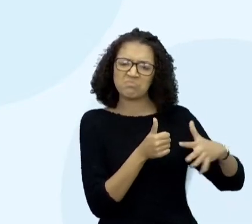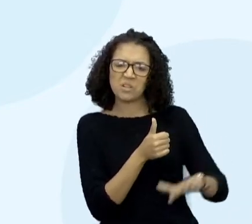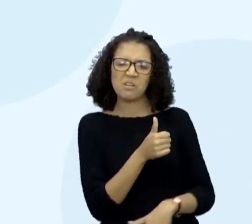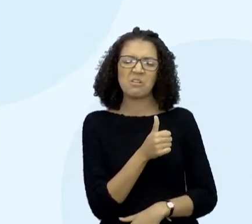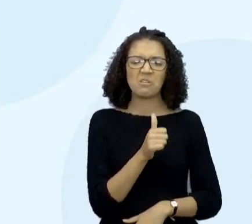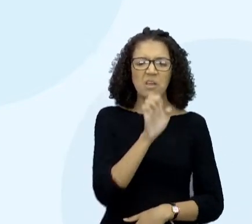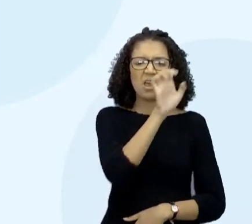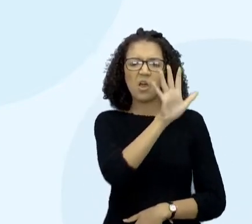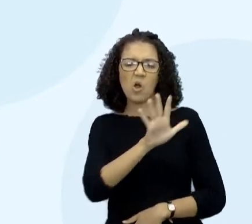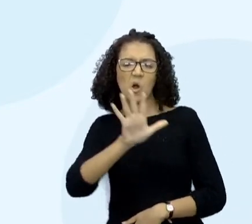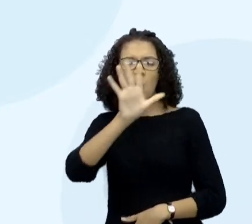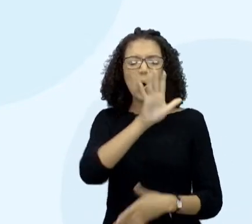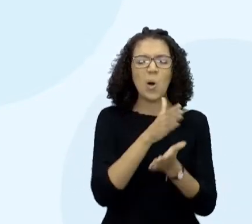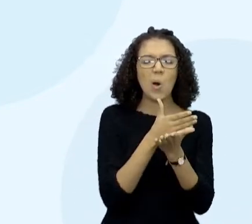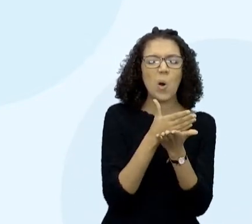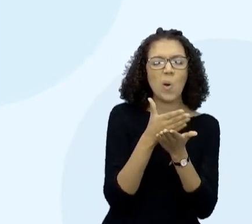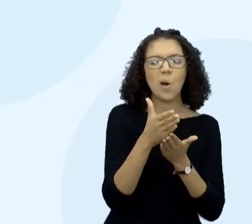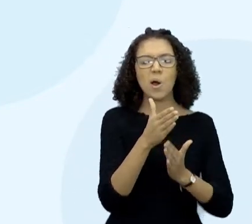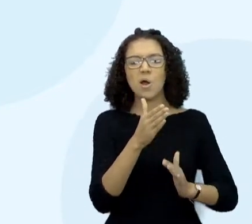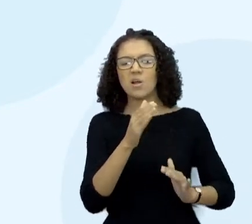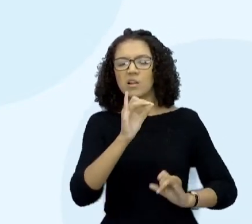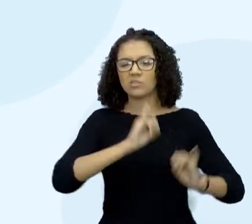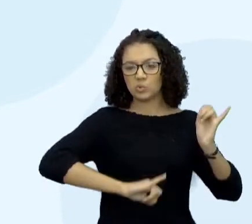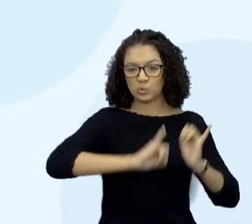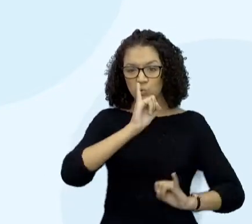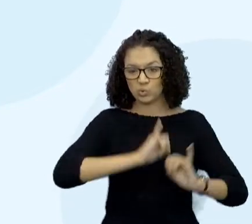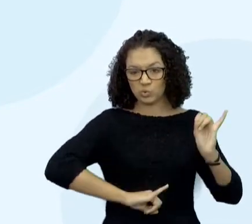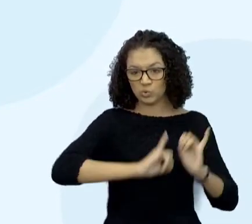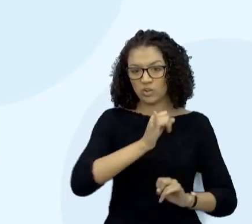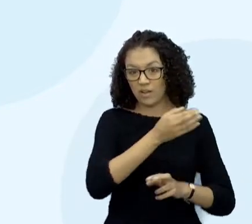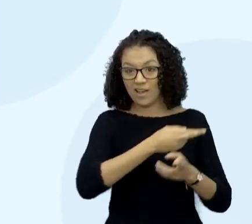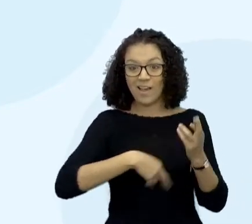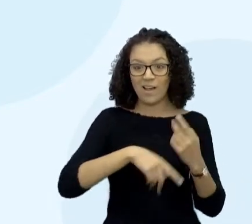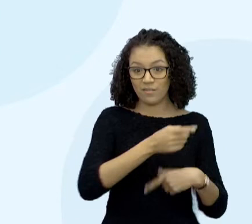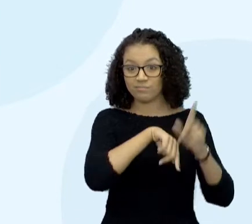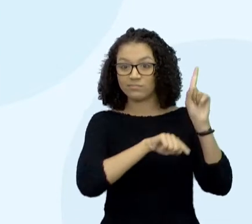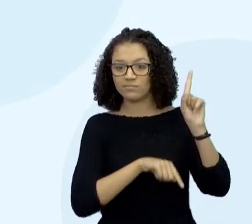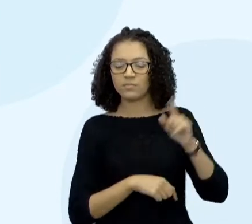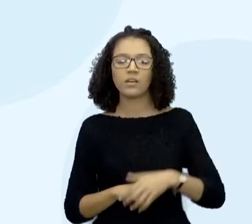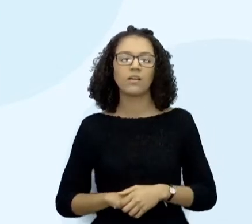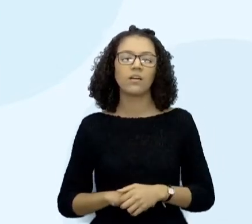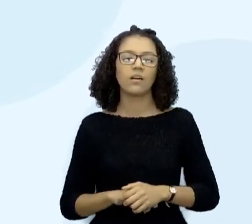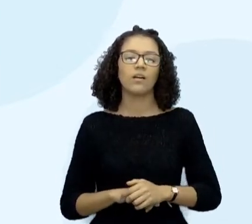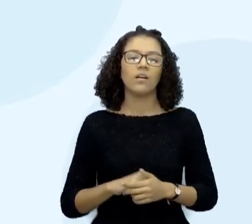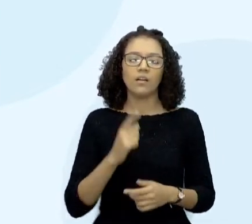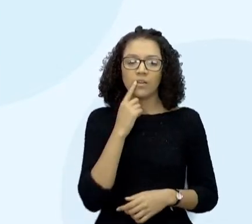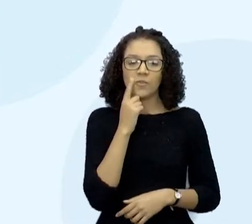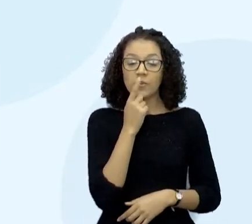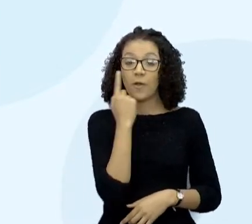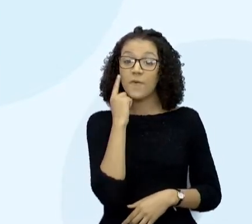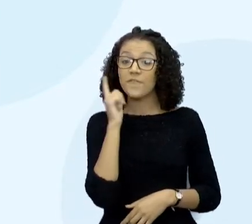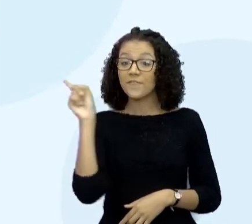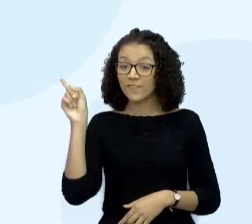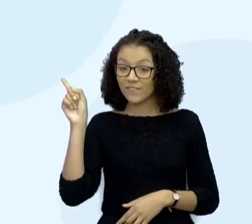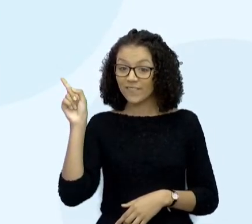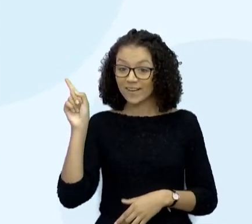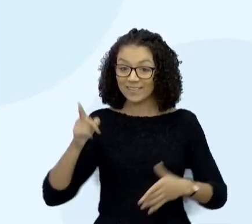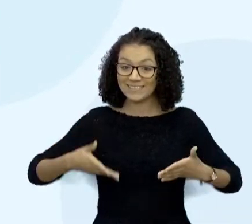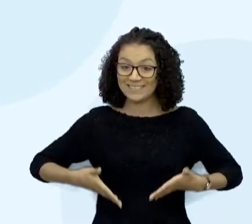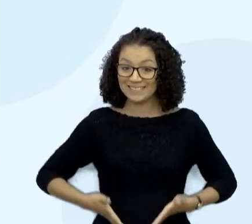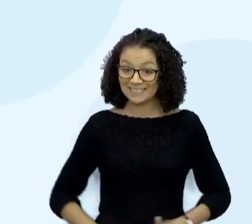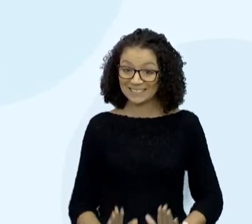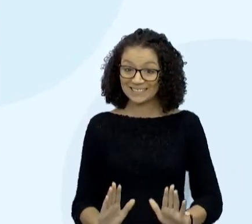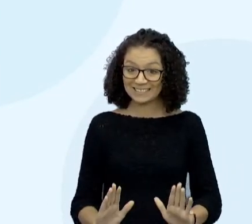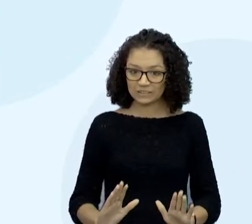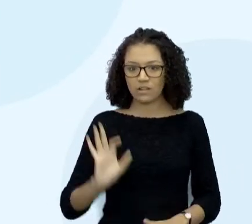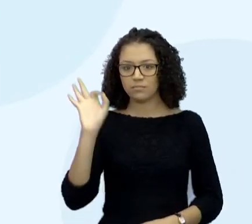no início da Revolução Industrial, nós temos aí, né, a gente vê, né, a taxa de natalidade e a taxa de